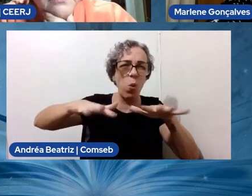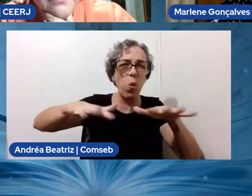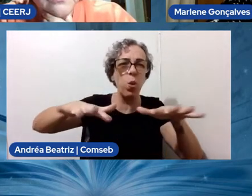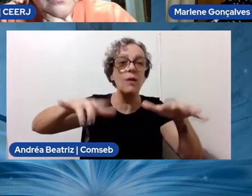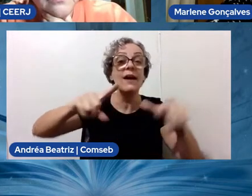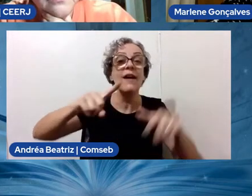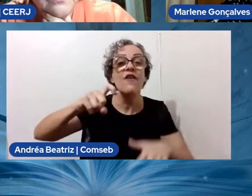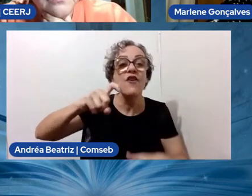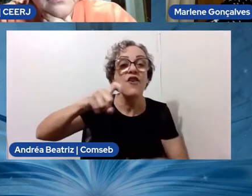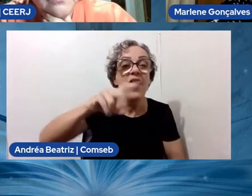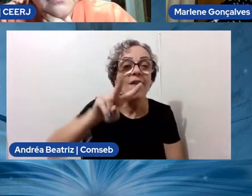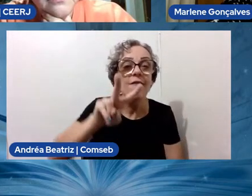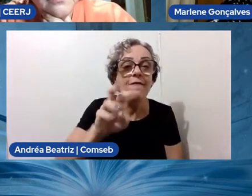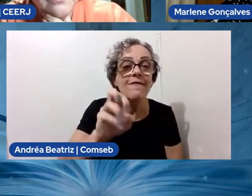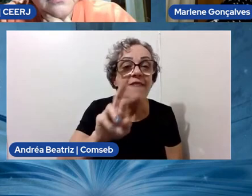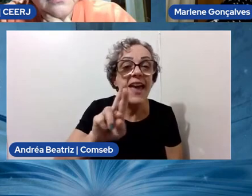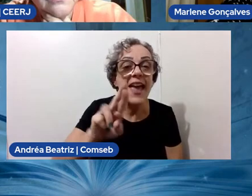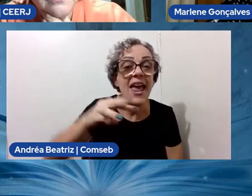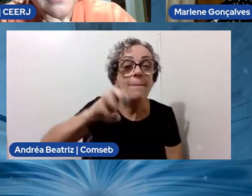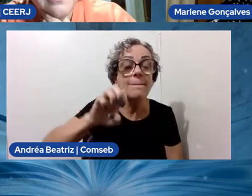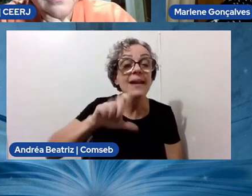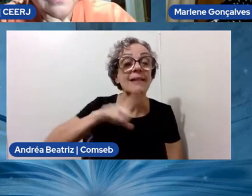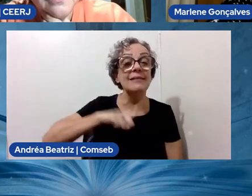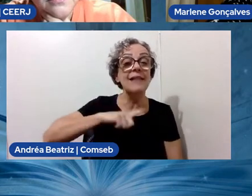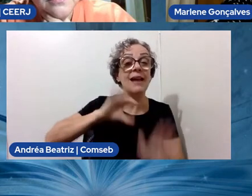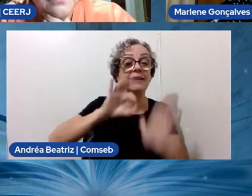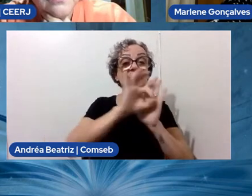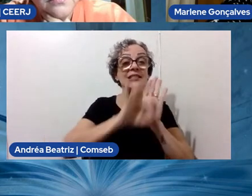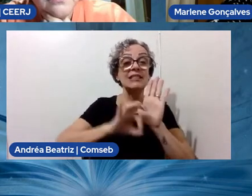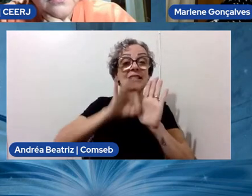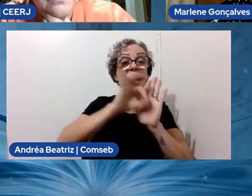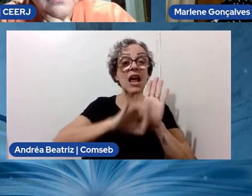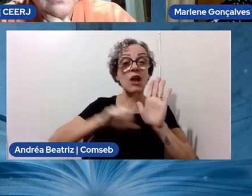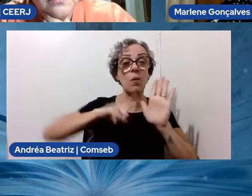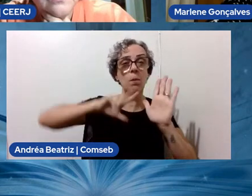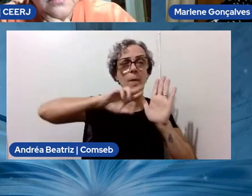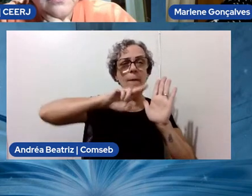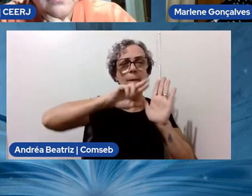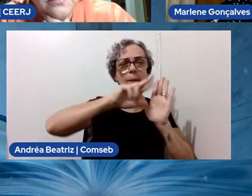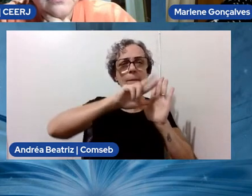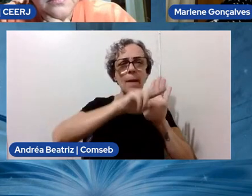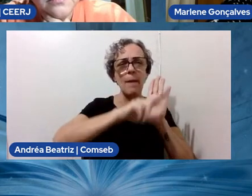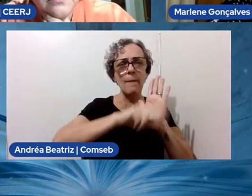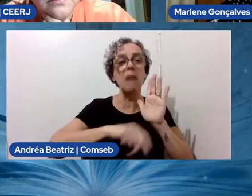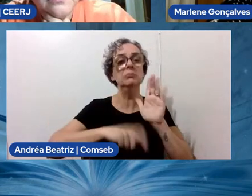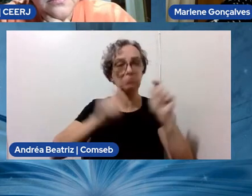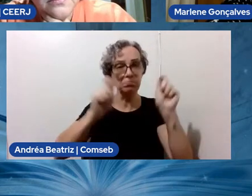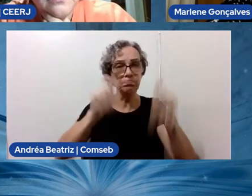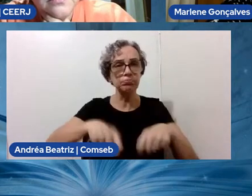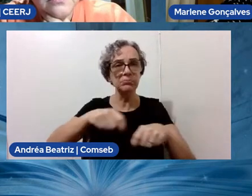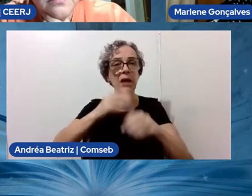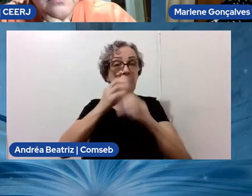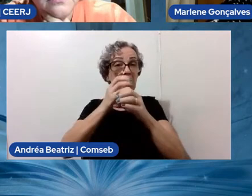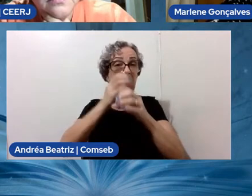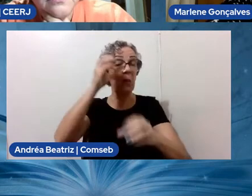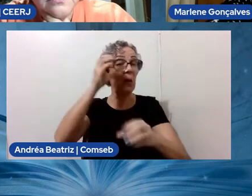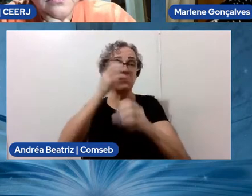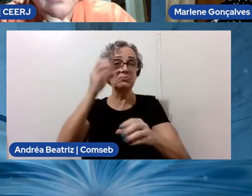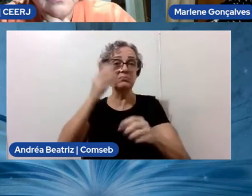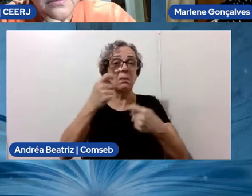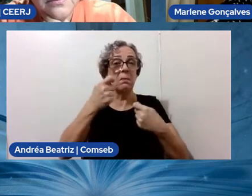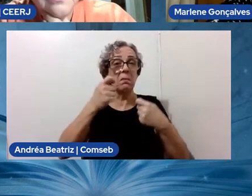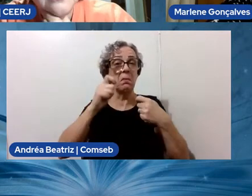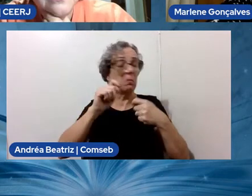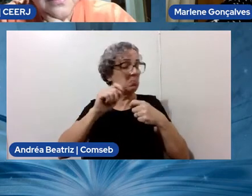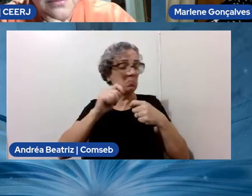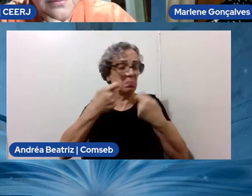é pluricelular, já é muito grande, é visível, é macroscópico. E ele já adquiriu o poder de reprodução. O ovo depois